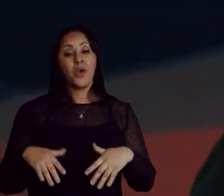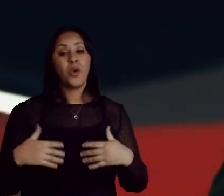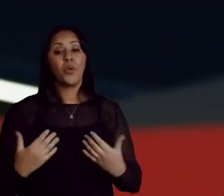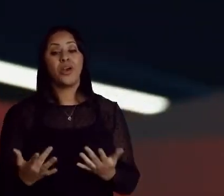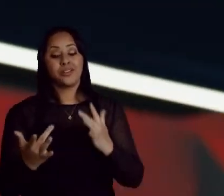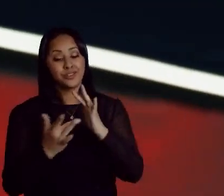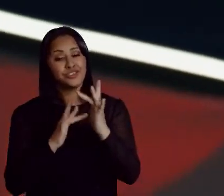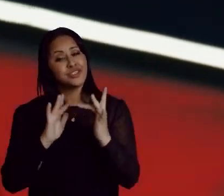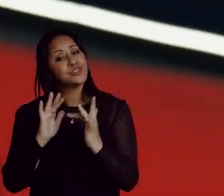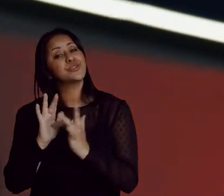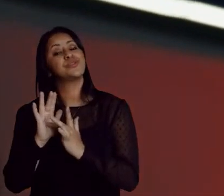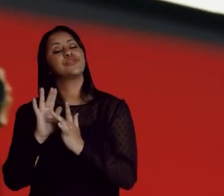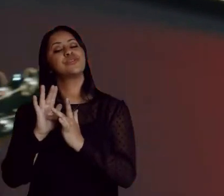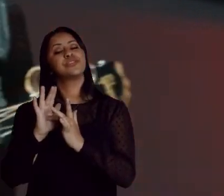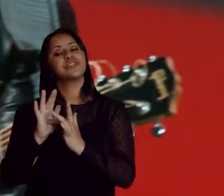Jesus